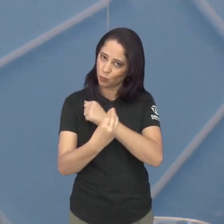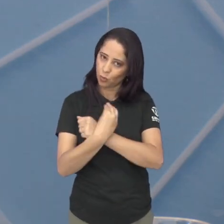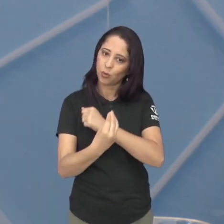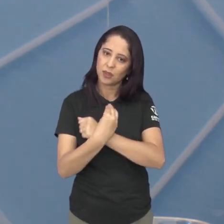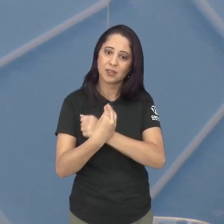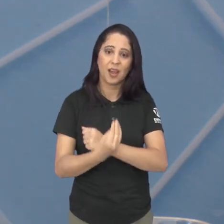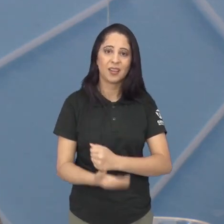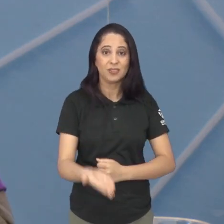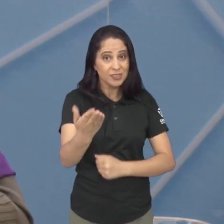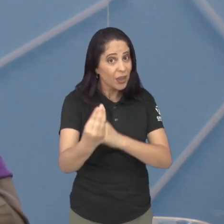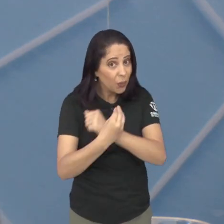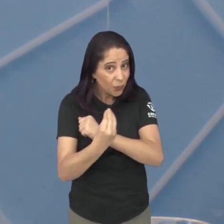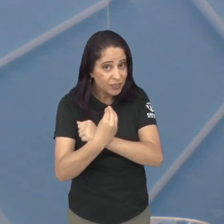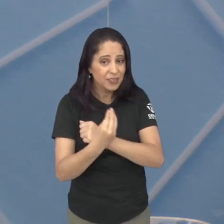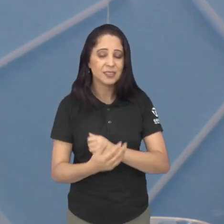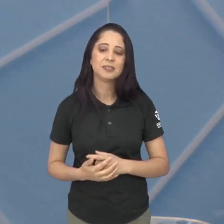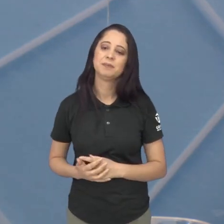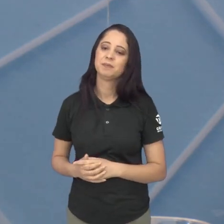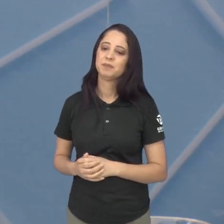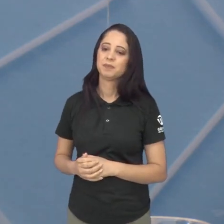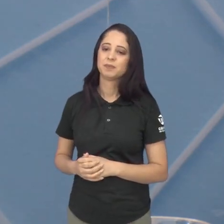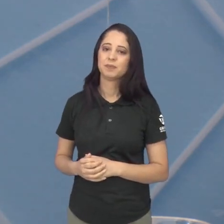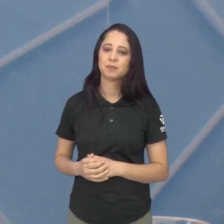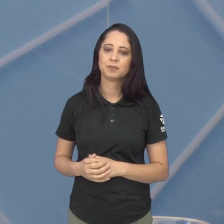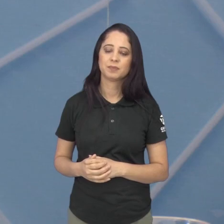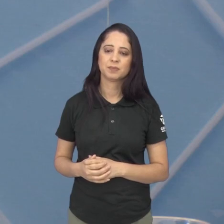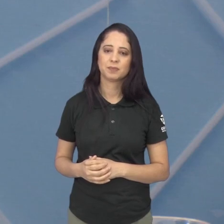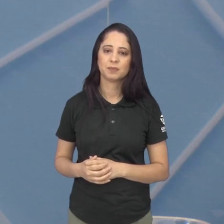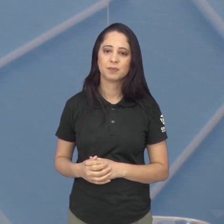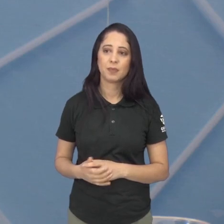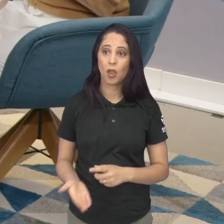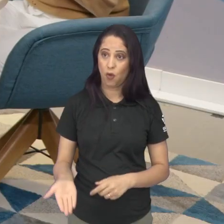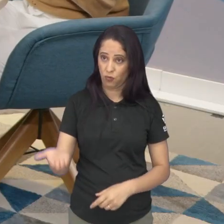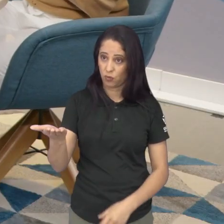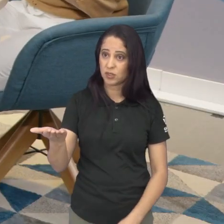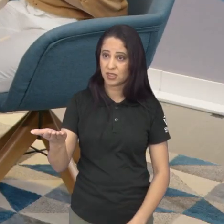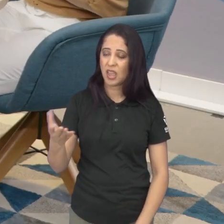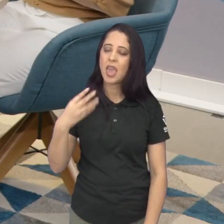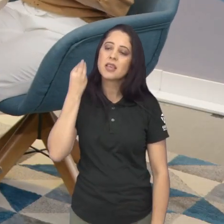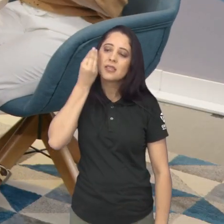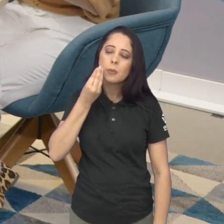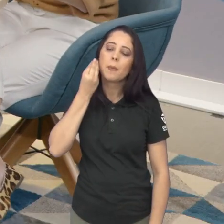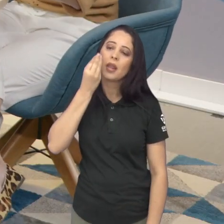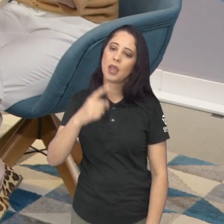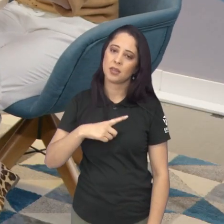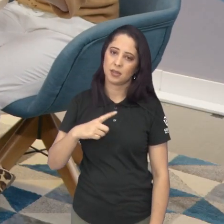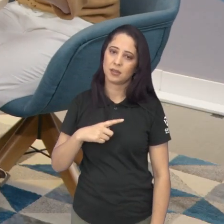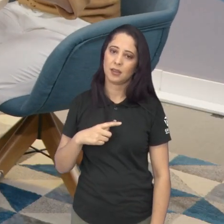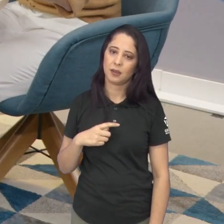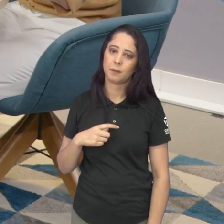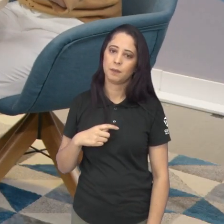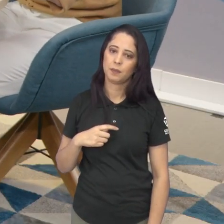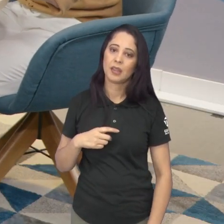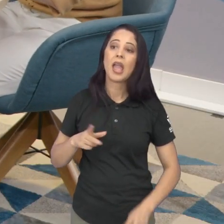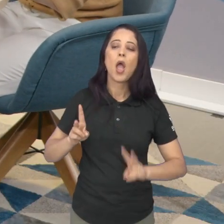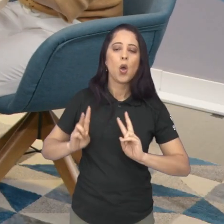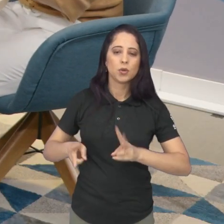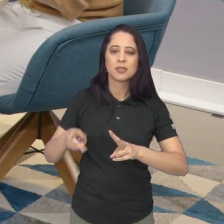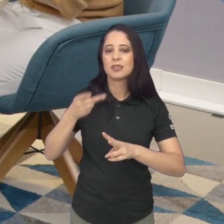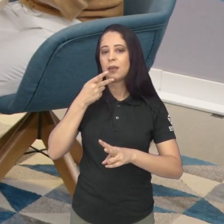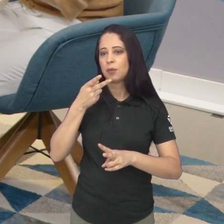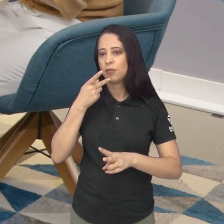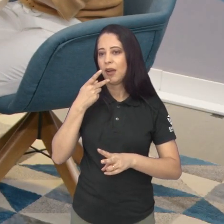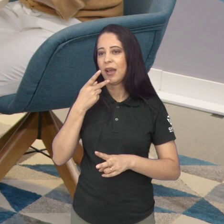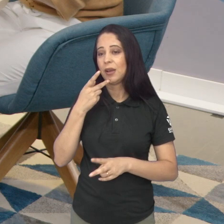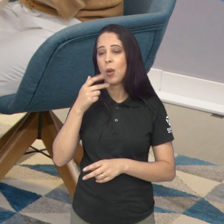a primeira coisa é isso, cuide de quem cuida. Camila, você que vive na pele isso, né? É assim, toda mãe, a gente costuma falar,